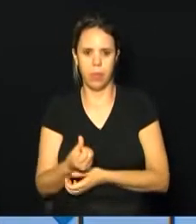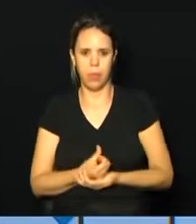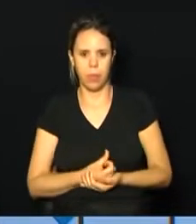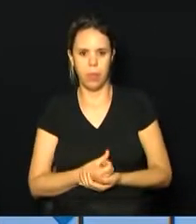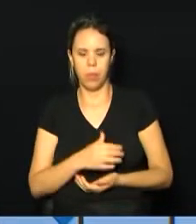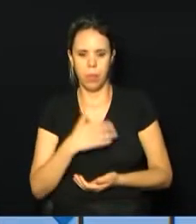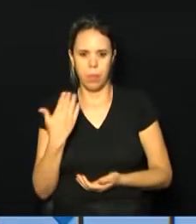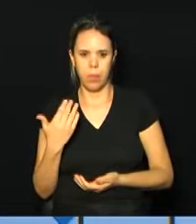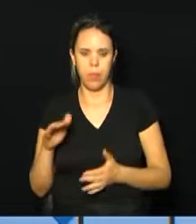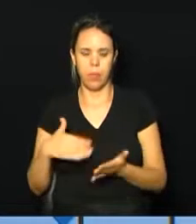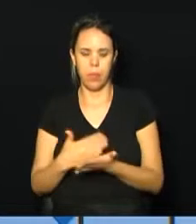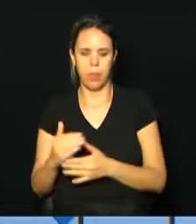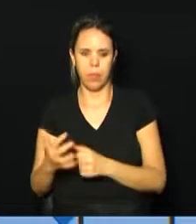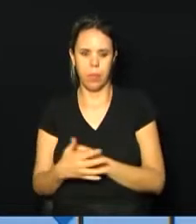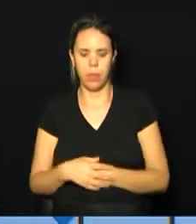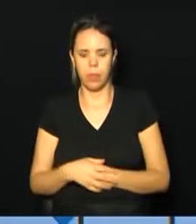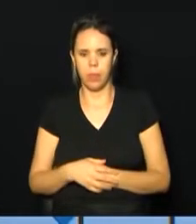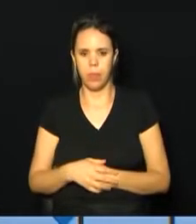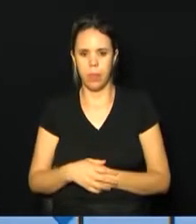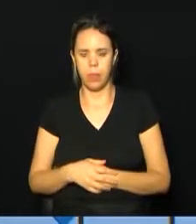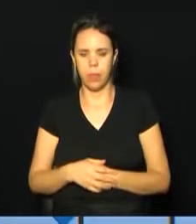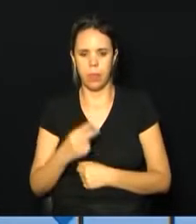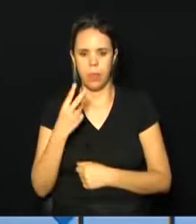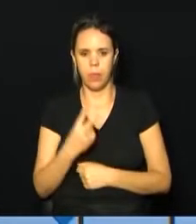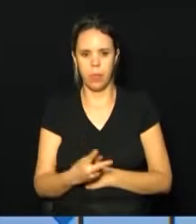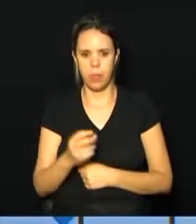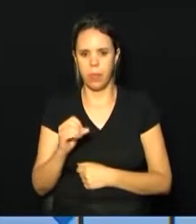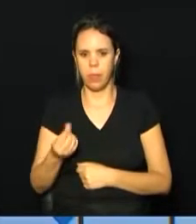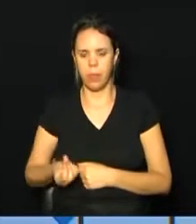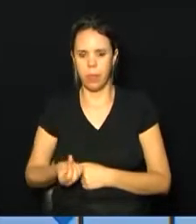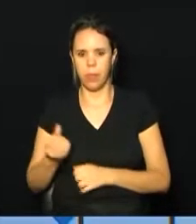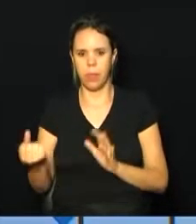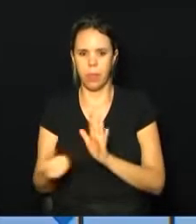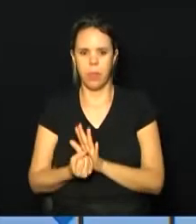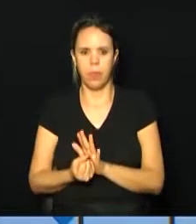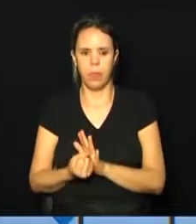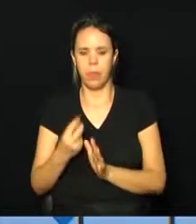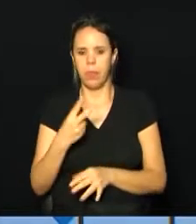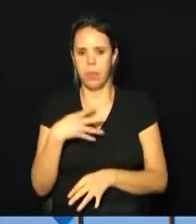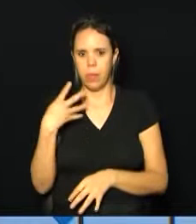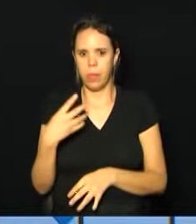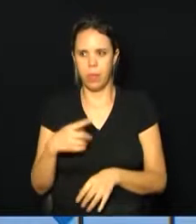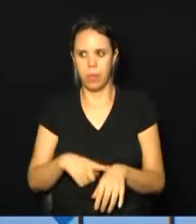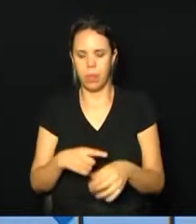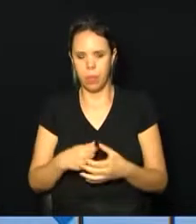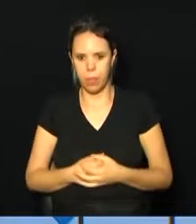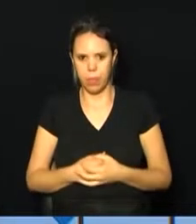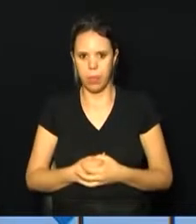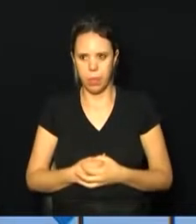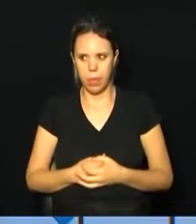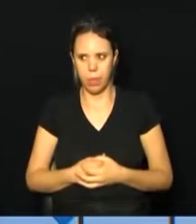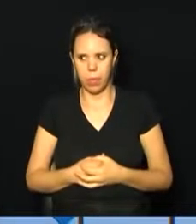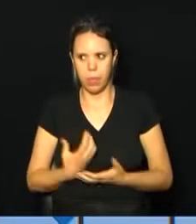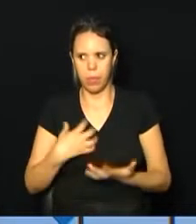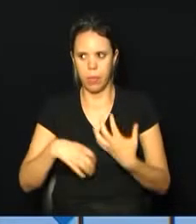616.457 mortes desde o início da pandemia, com 206 delas registradas também nas últimas 24 horas. E ficam aqui